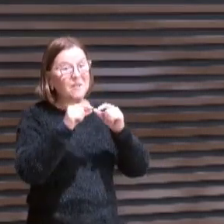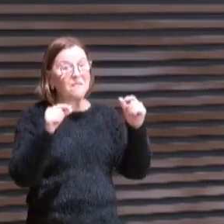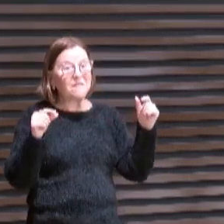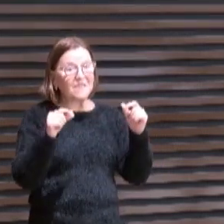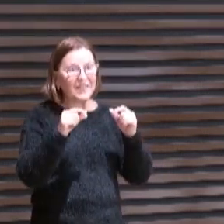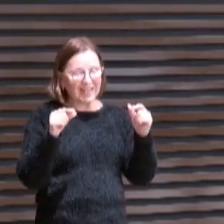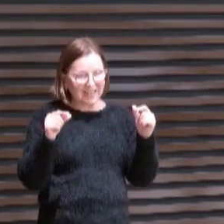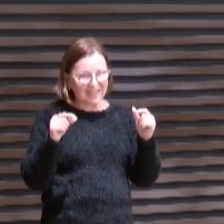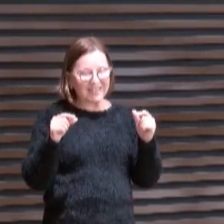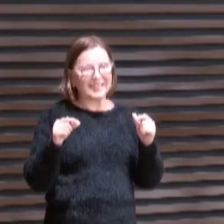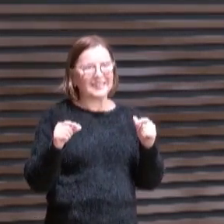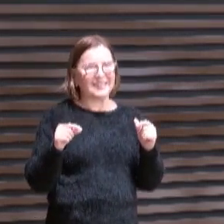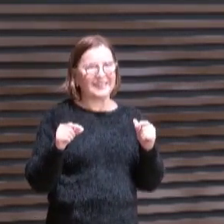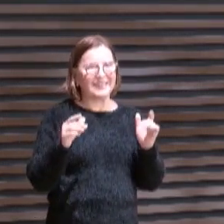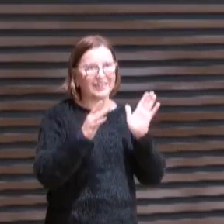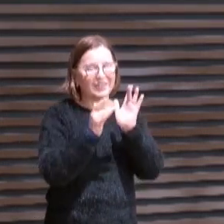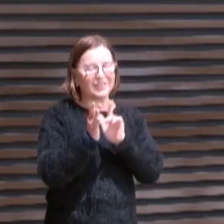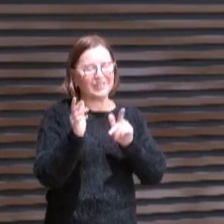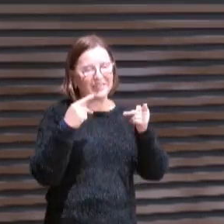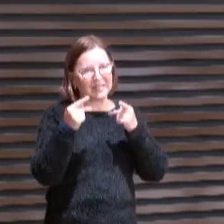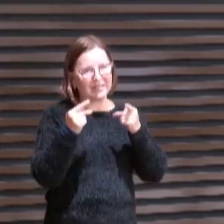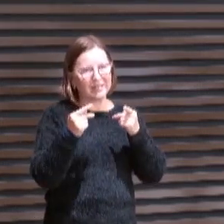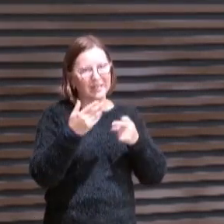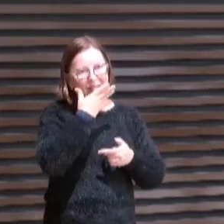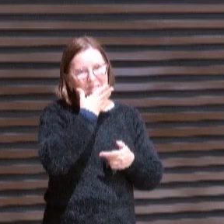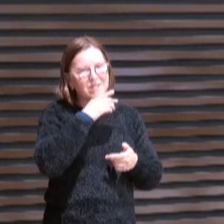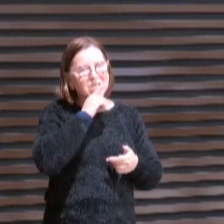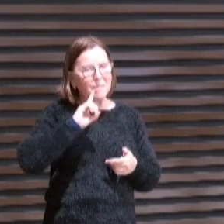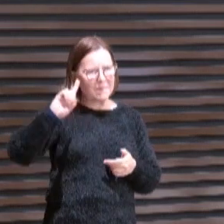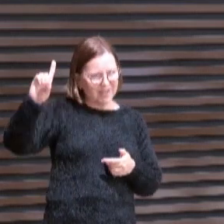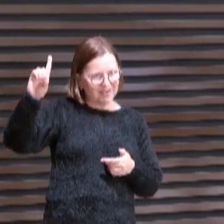vamos tratar aqui, mas ele diz assim: Pai,